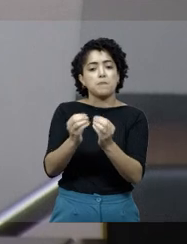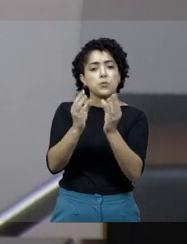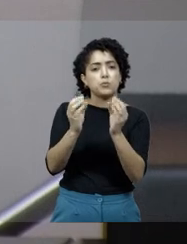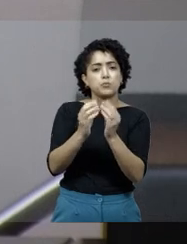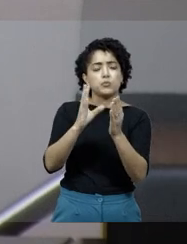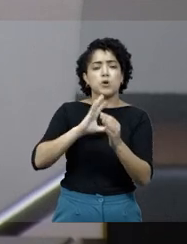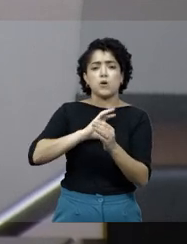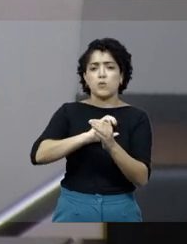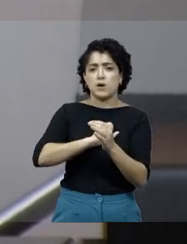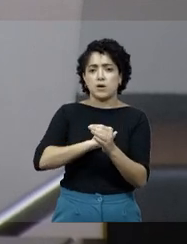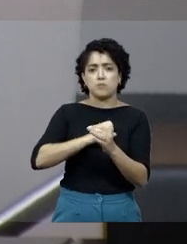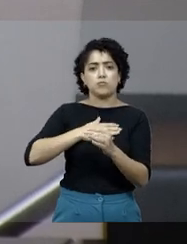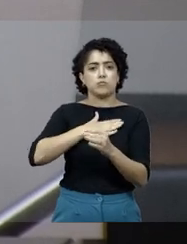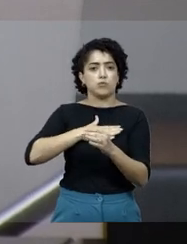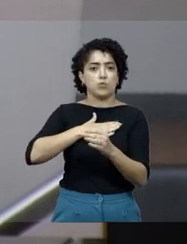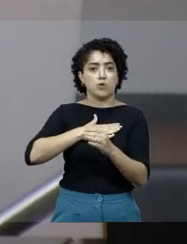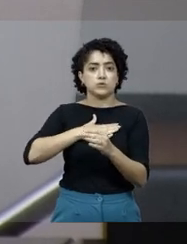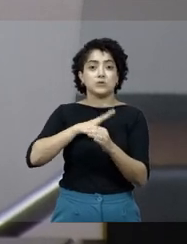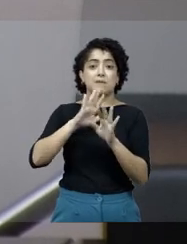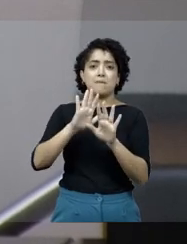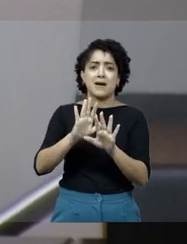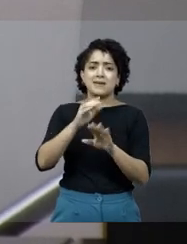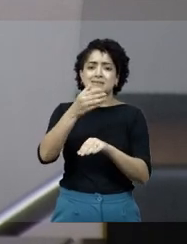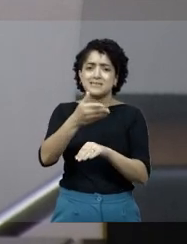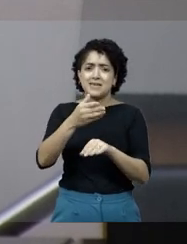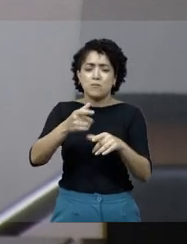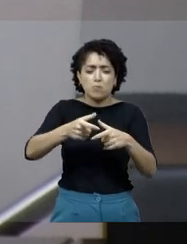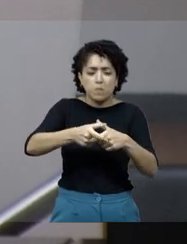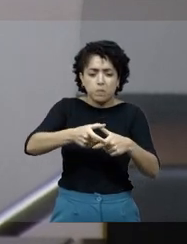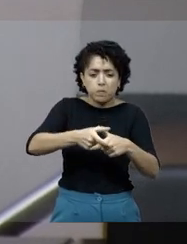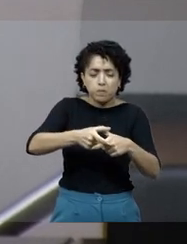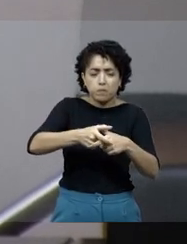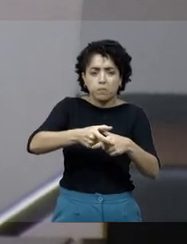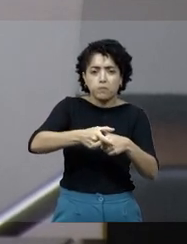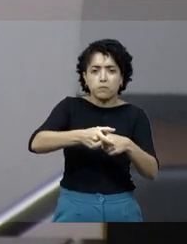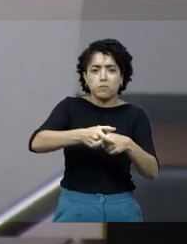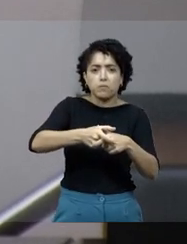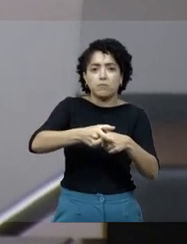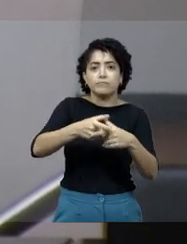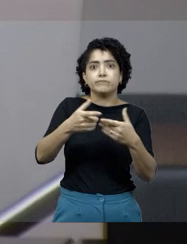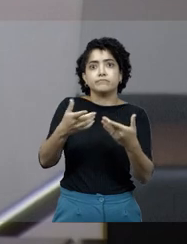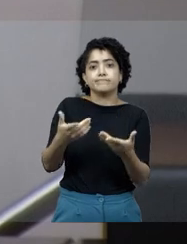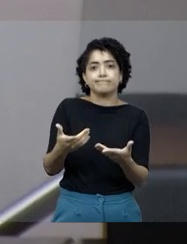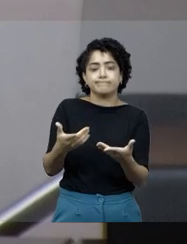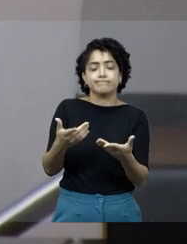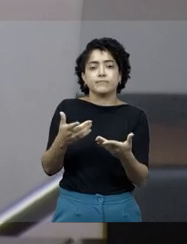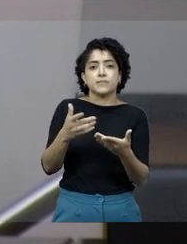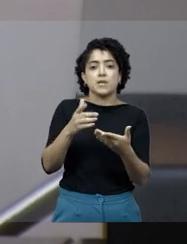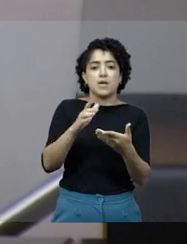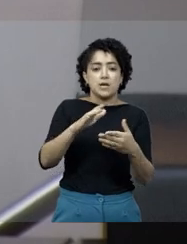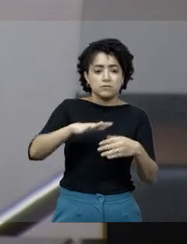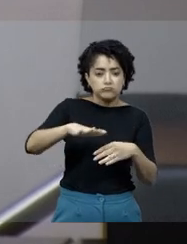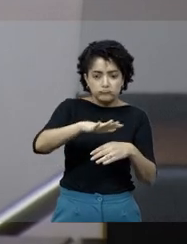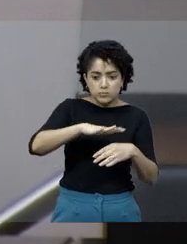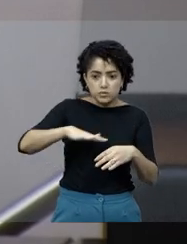paixão Bombinhas. Mas Bombinhas é a menor cidade de Santa Catarina. Em termo territorial, virou a capital